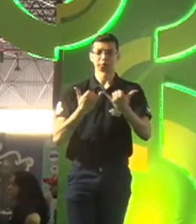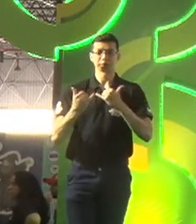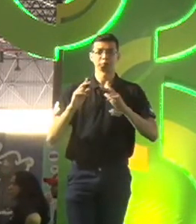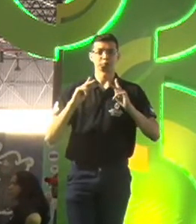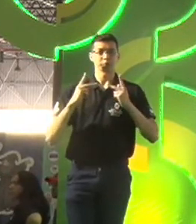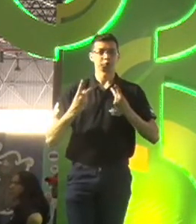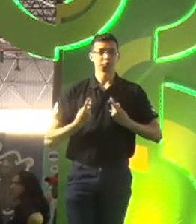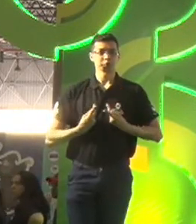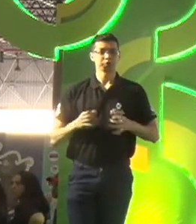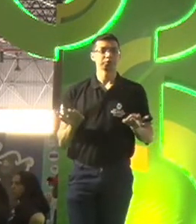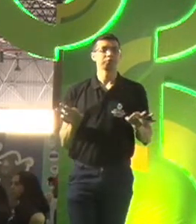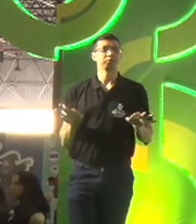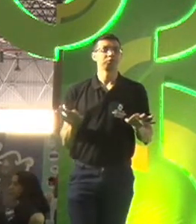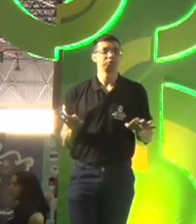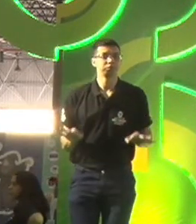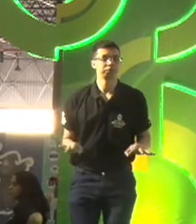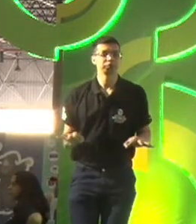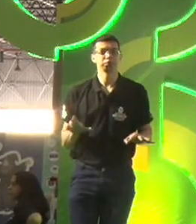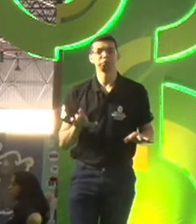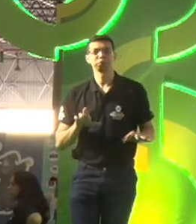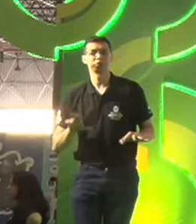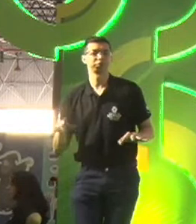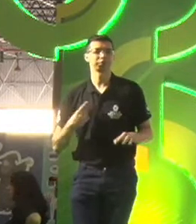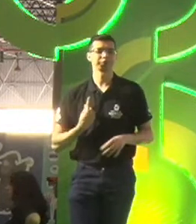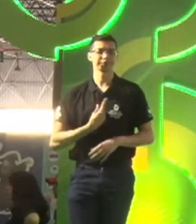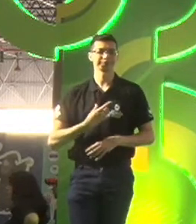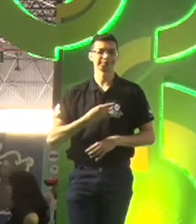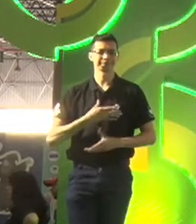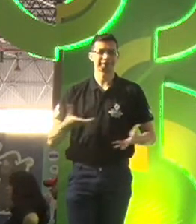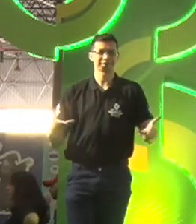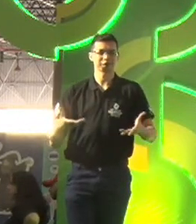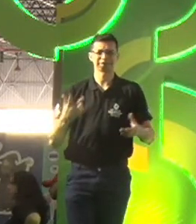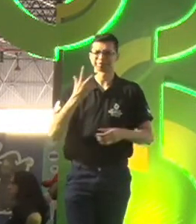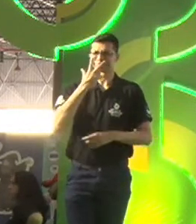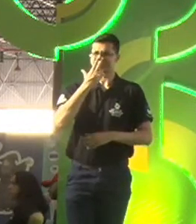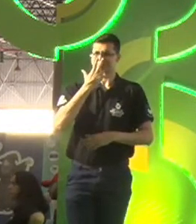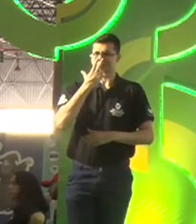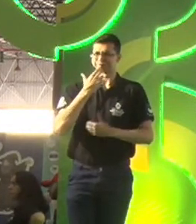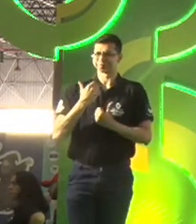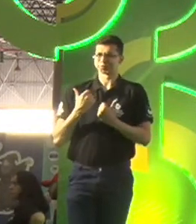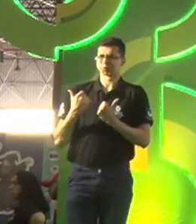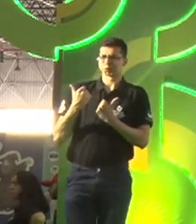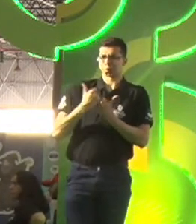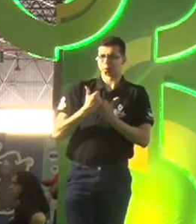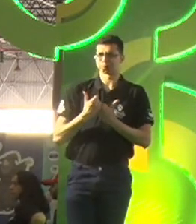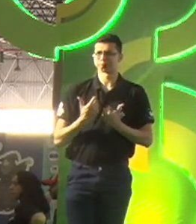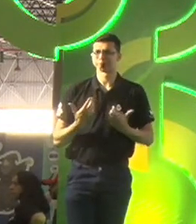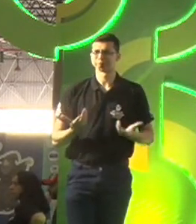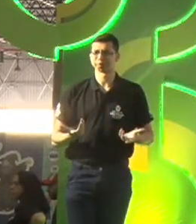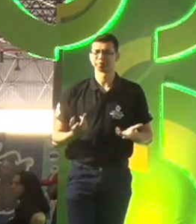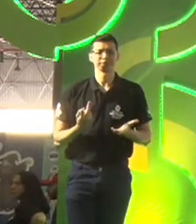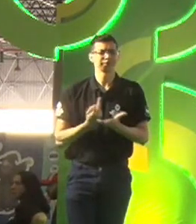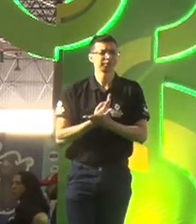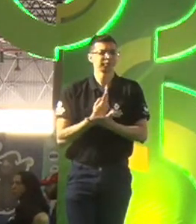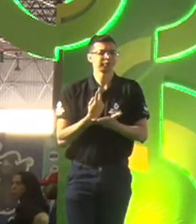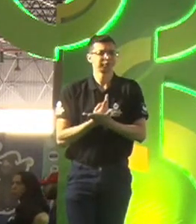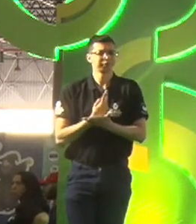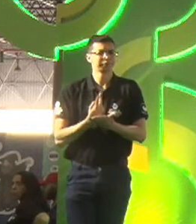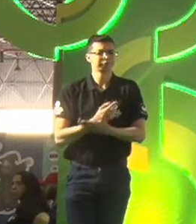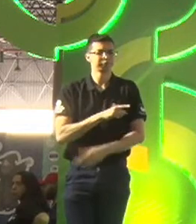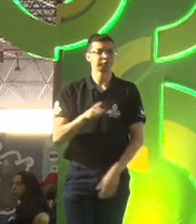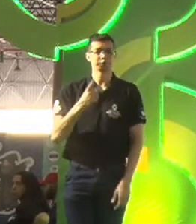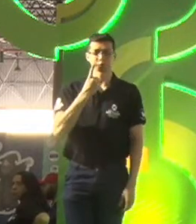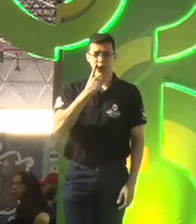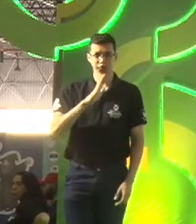ao humanos mas na verdade não são por dar aquela sensação que a gente vai ser substituído tem algo errado eu não sei se vocês